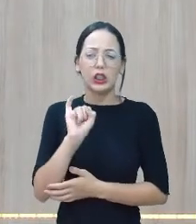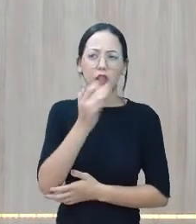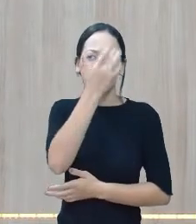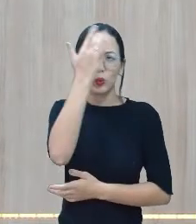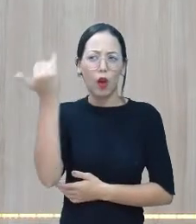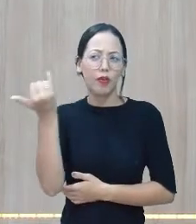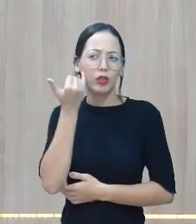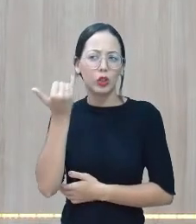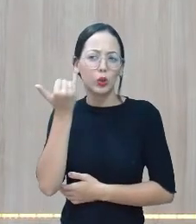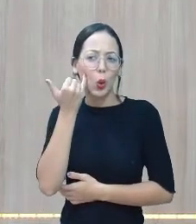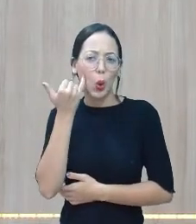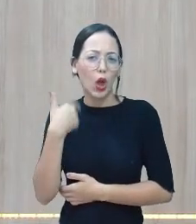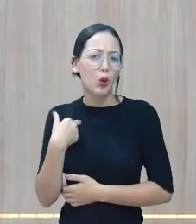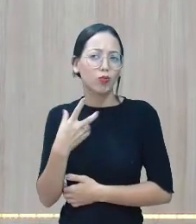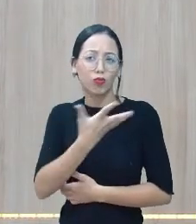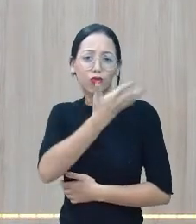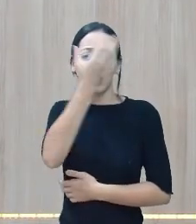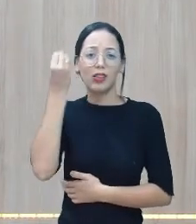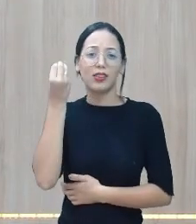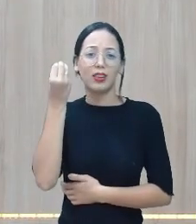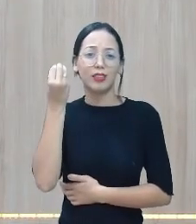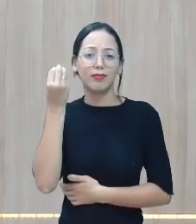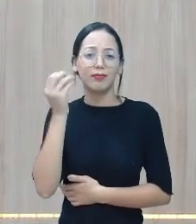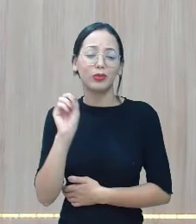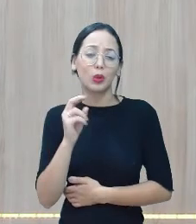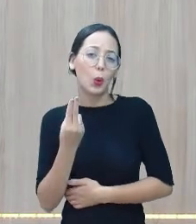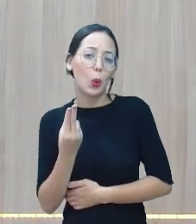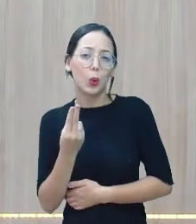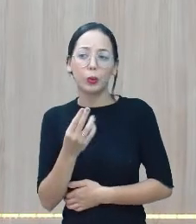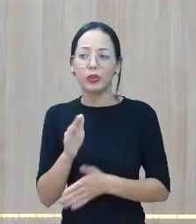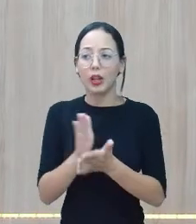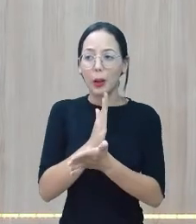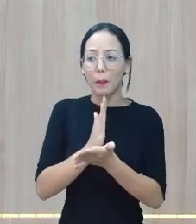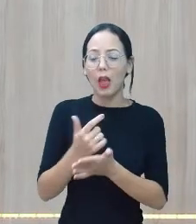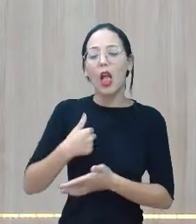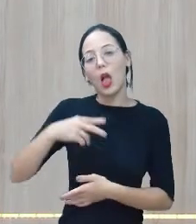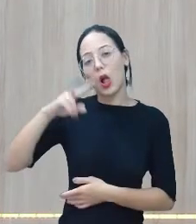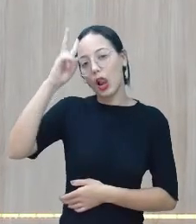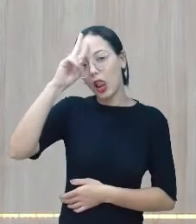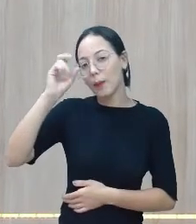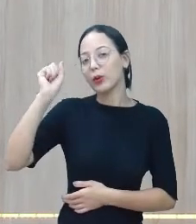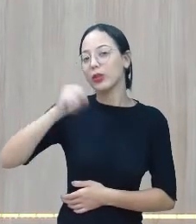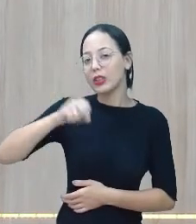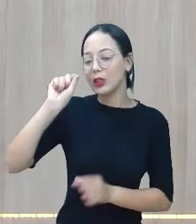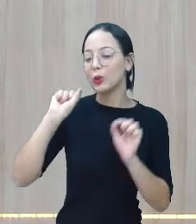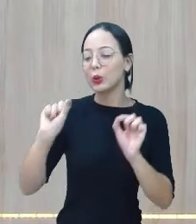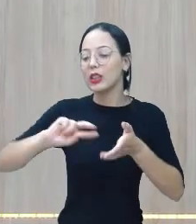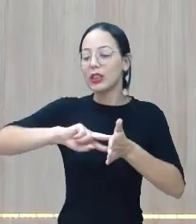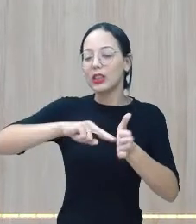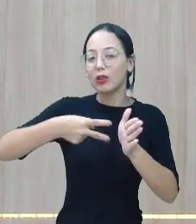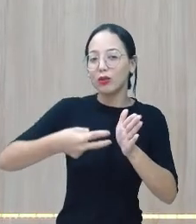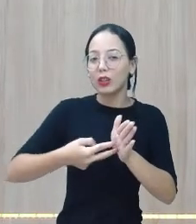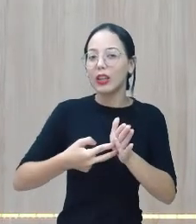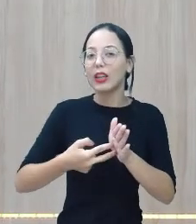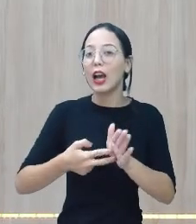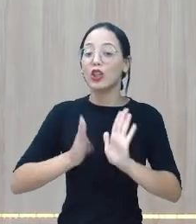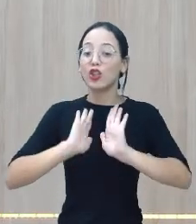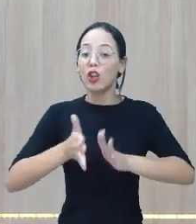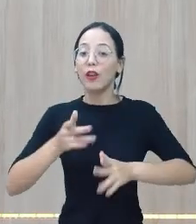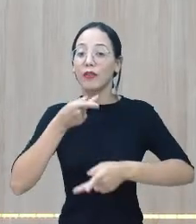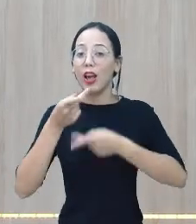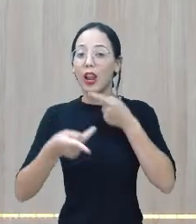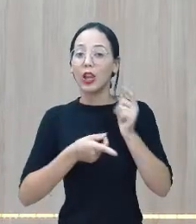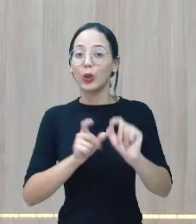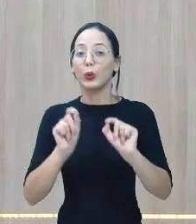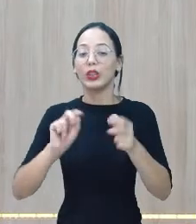ouvir, eu não lembro. Ou tem outros aí, eu lembro o que é vocativo. E aí já está até falando o